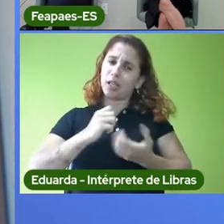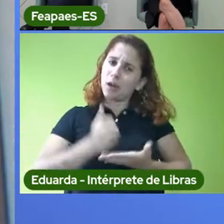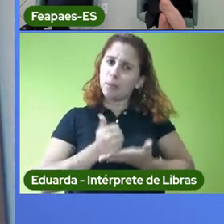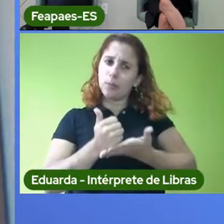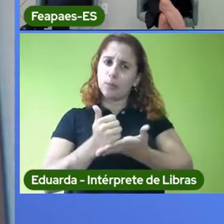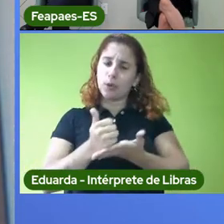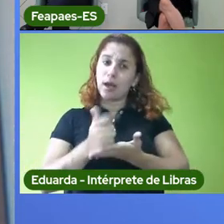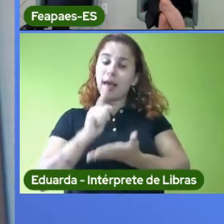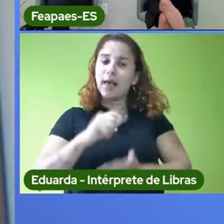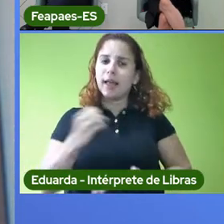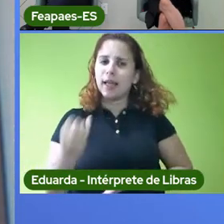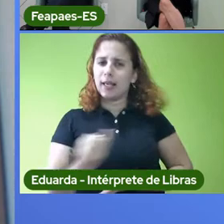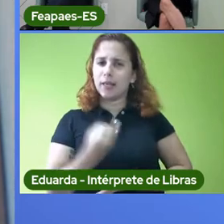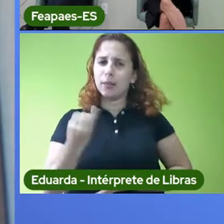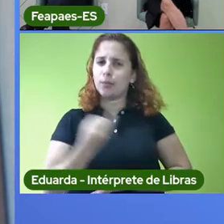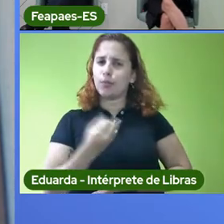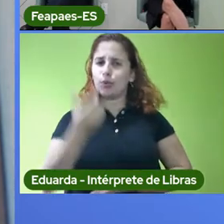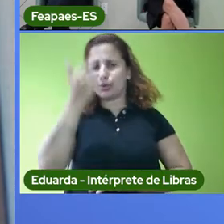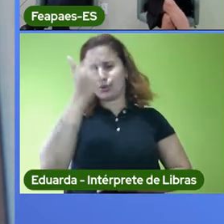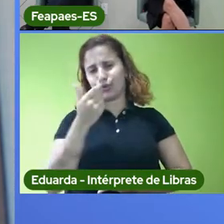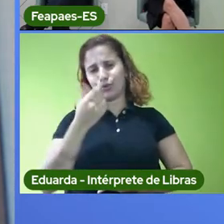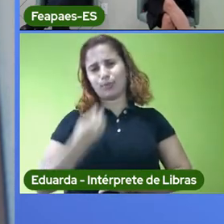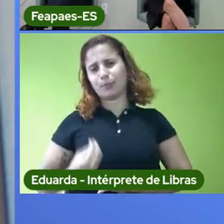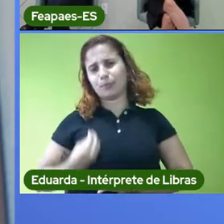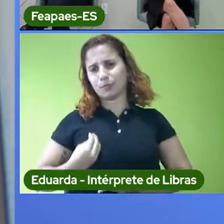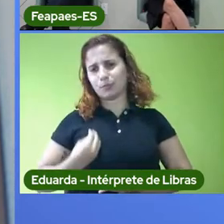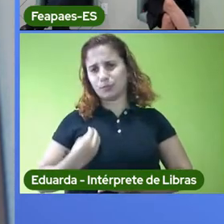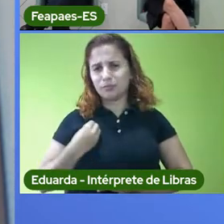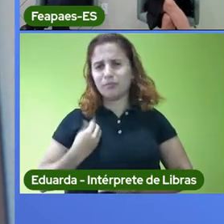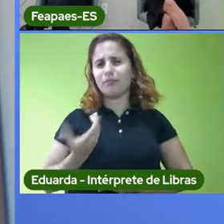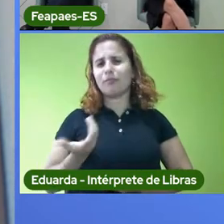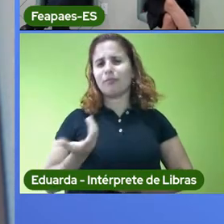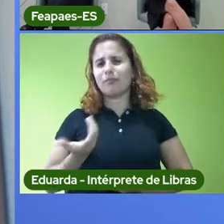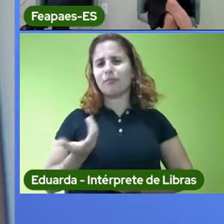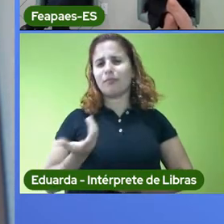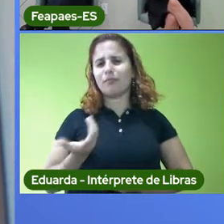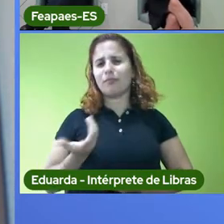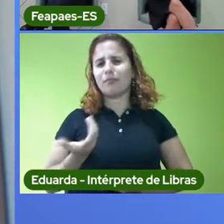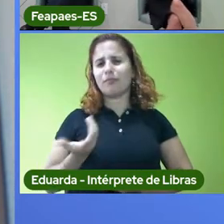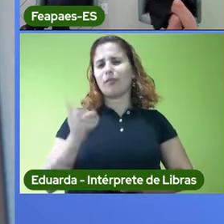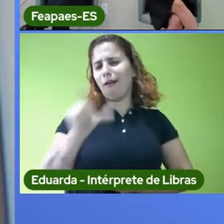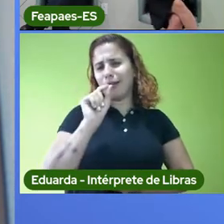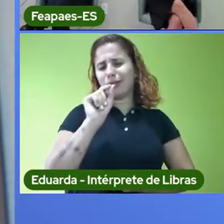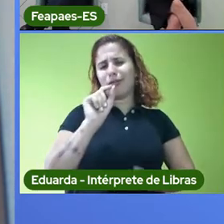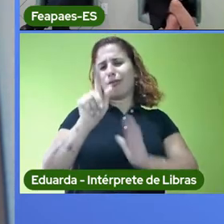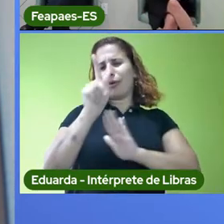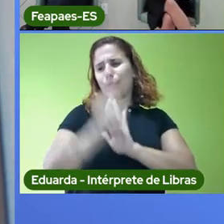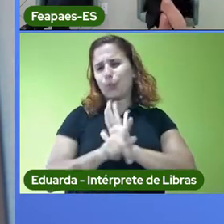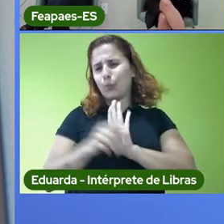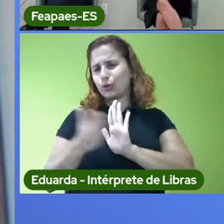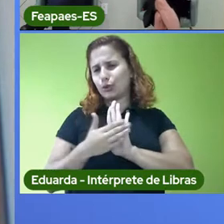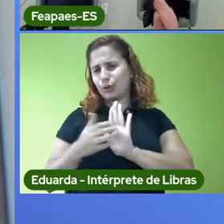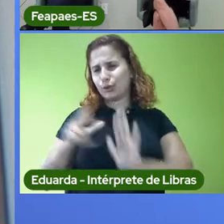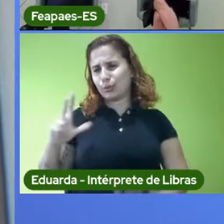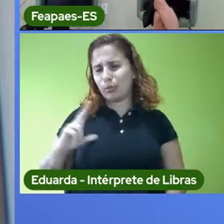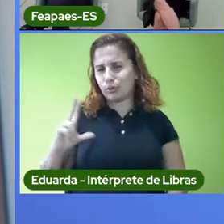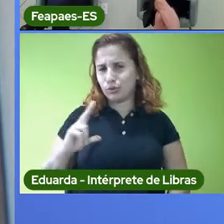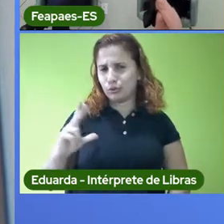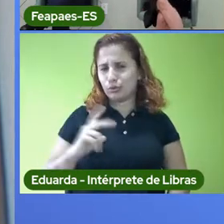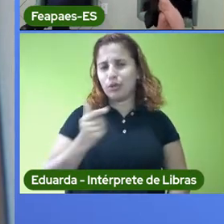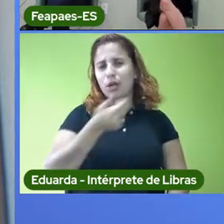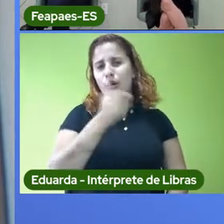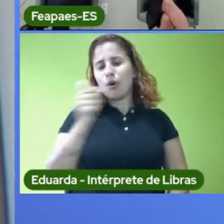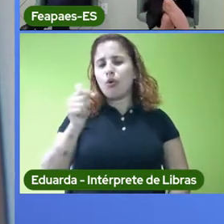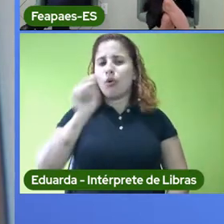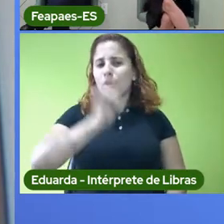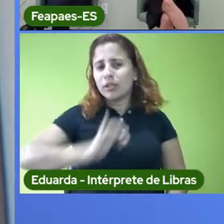importante para a vida delas, né, para suas escolhas, para uma trajetória aí de desempenhos em vários âmbitos da vida de modo